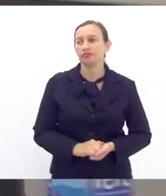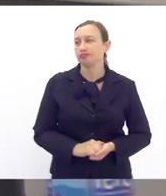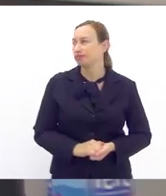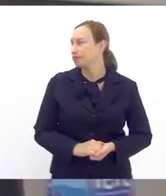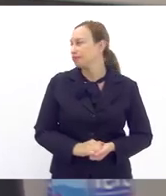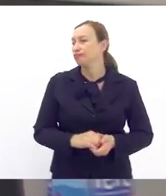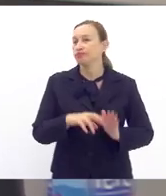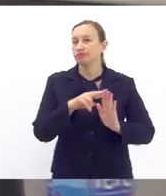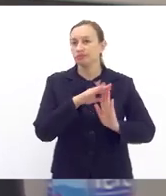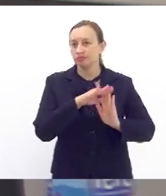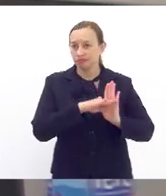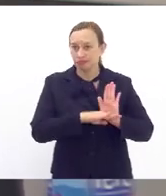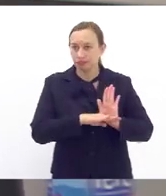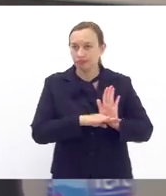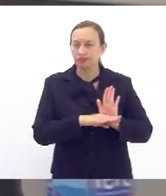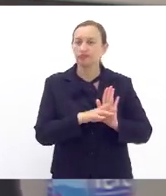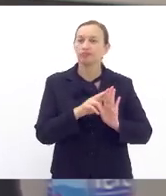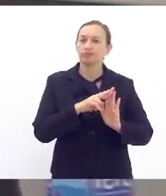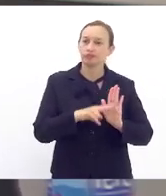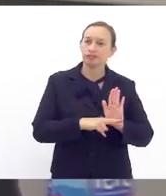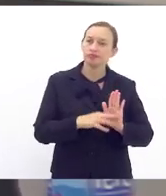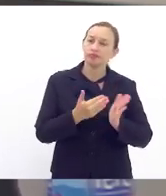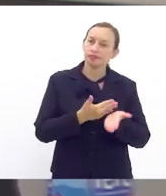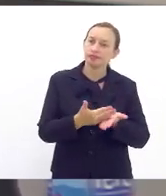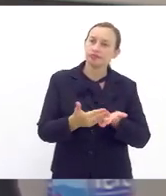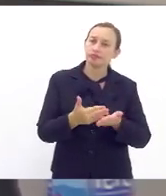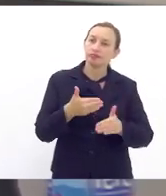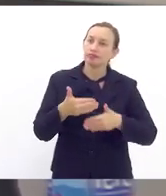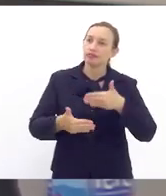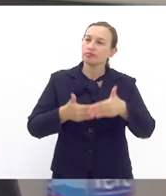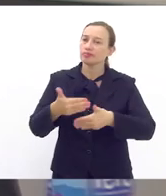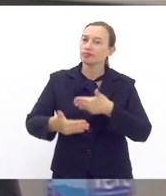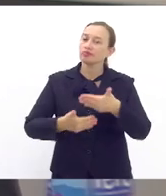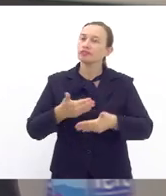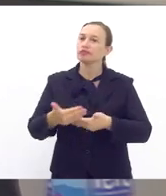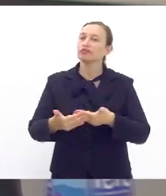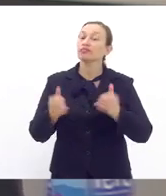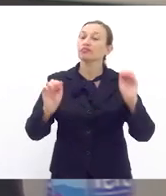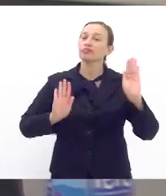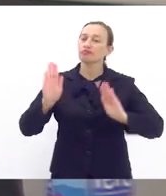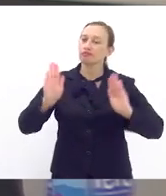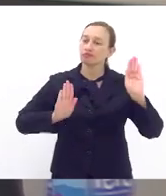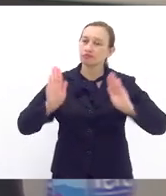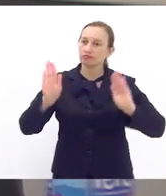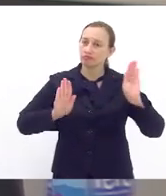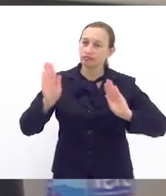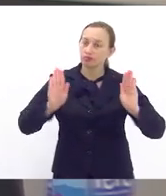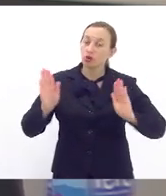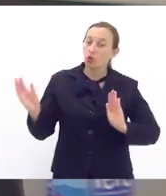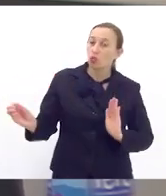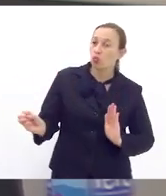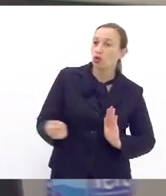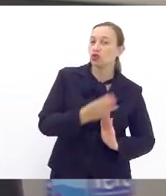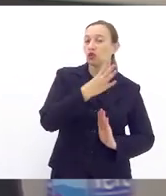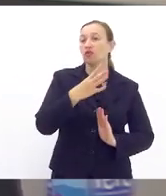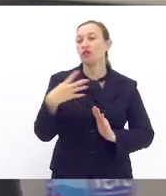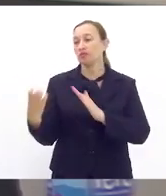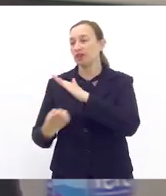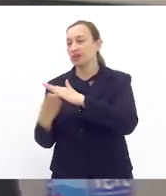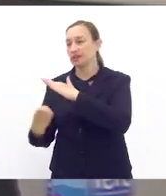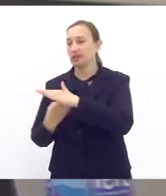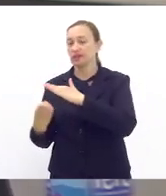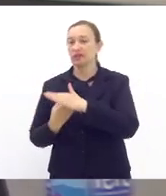e vamos dar início ao processo de licitação para uma nova concessionária